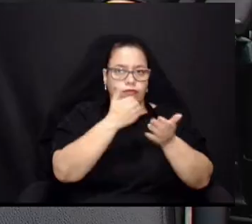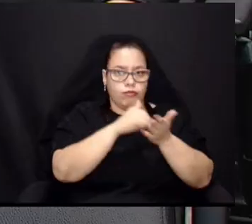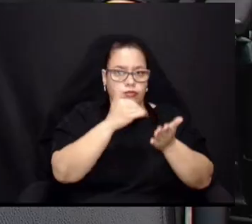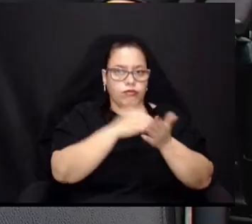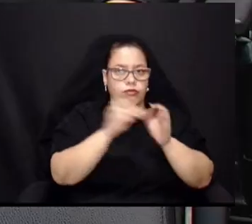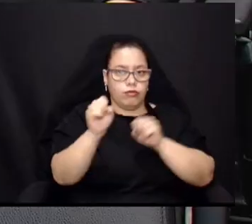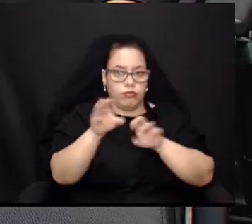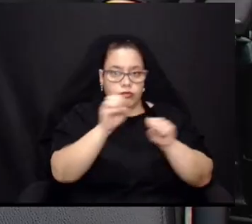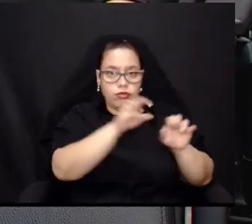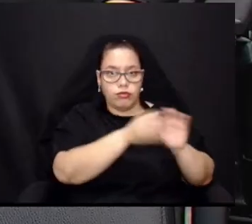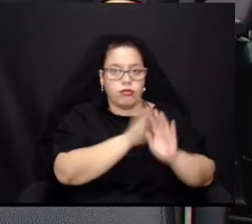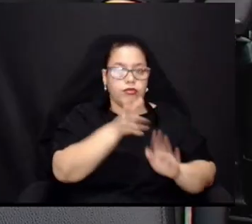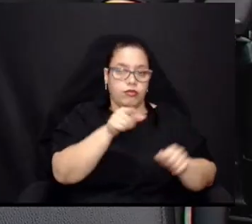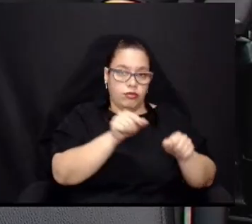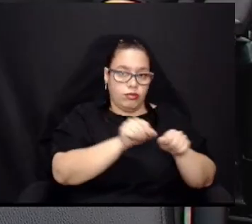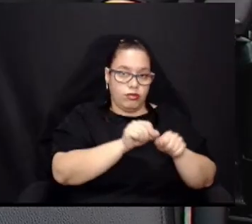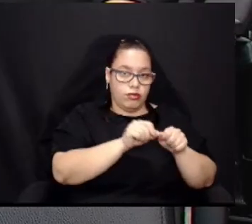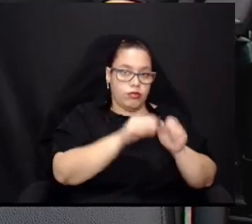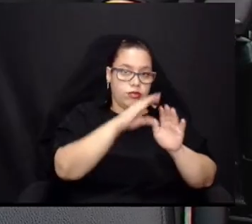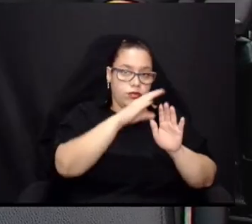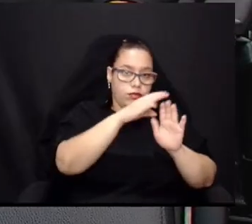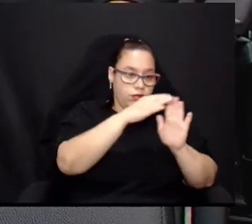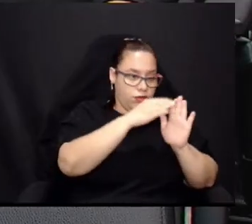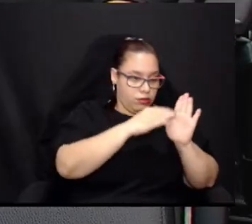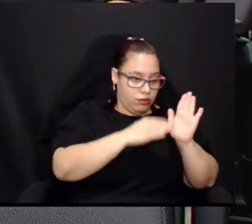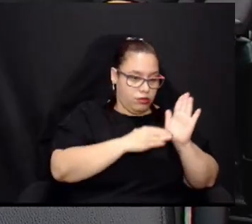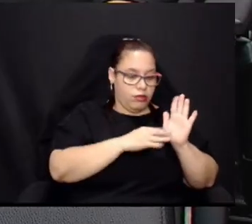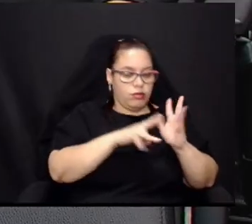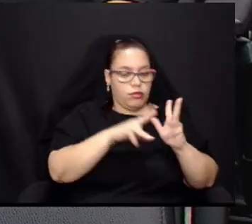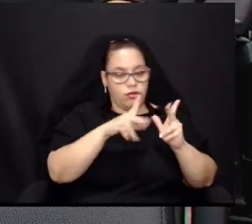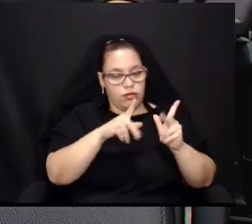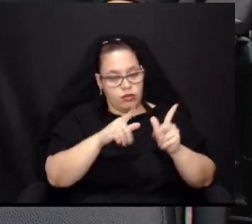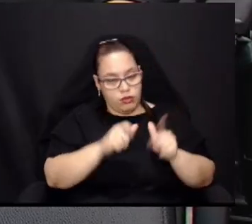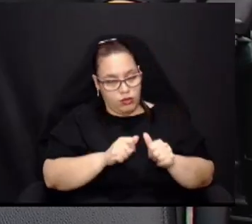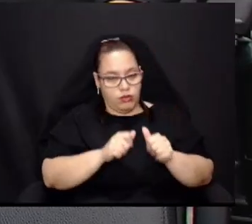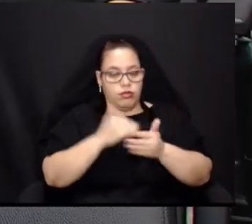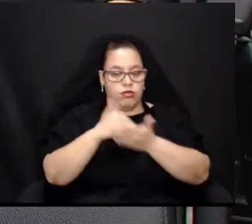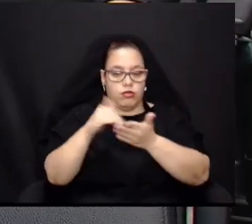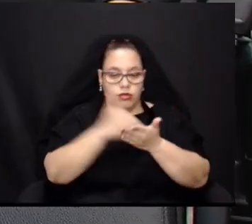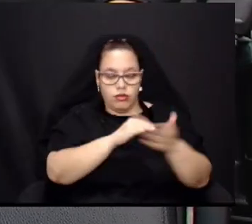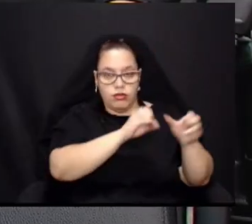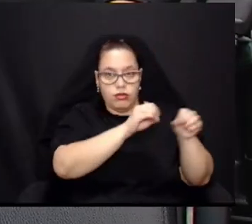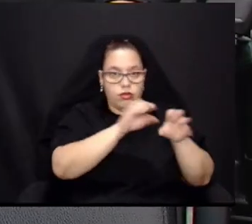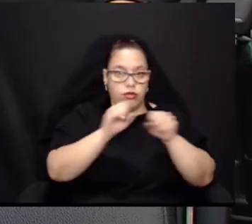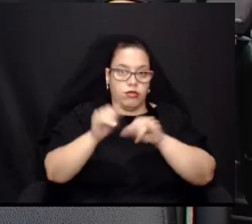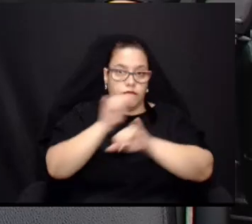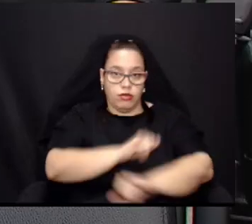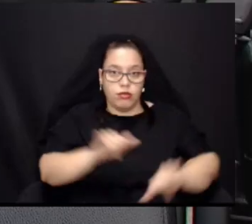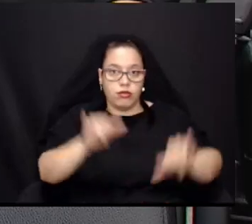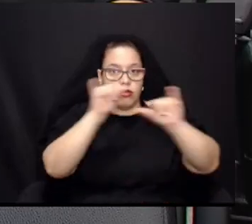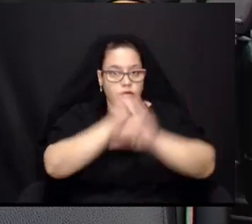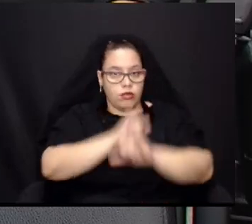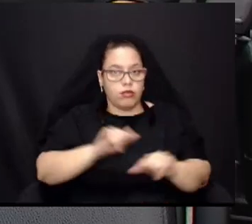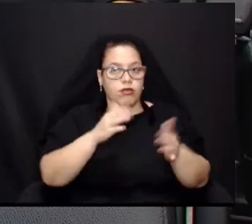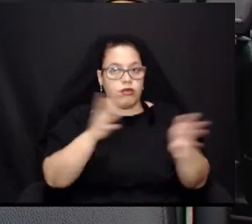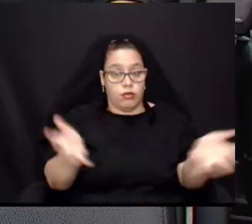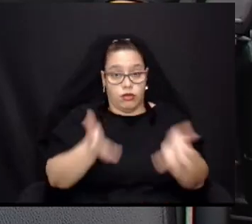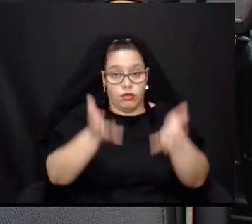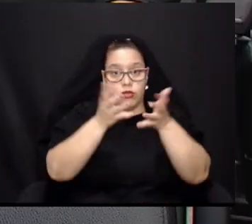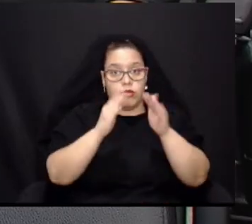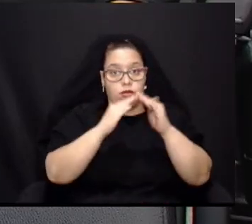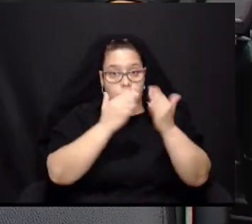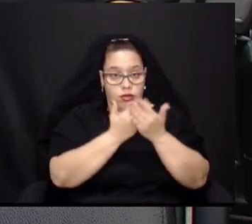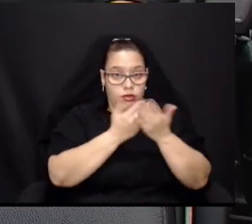já está no calendário, então todo começo de ano a Secretaria da Educação divulga todas as iniciativas que as escolas podem